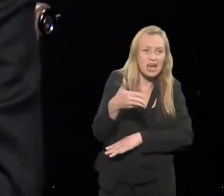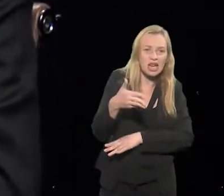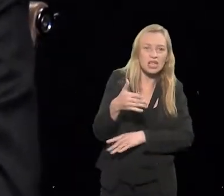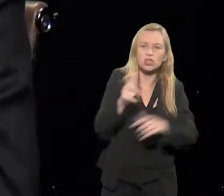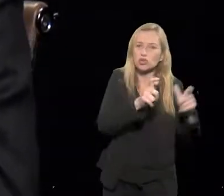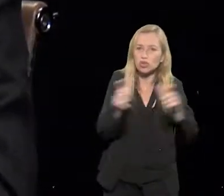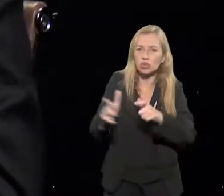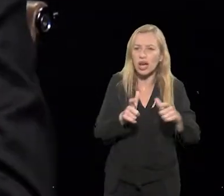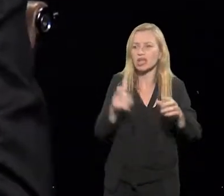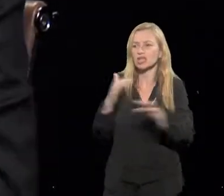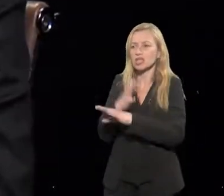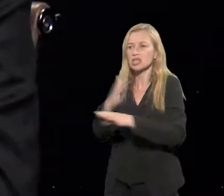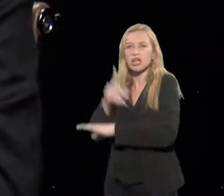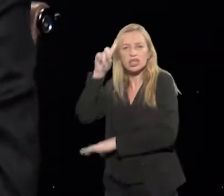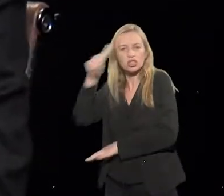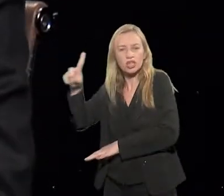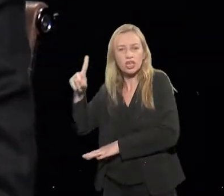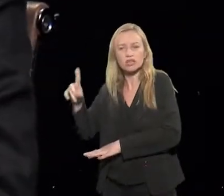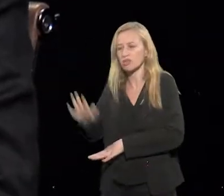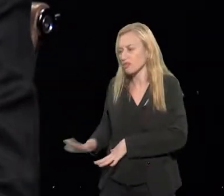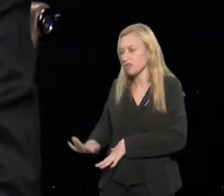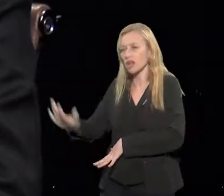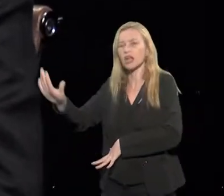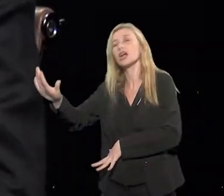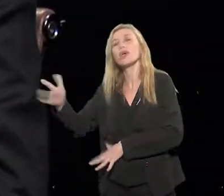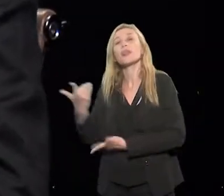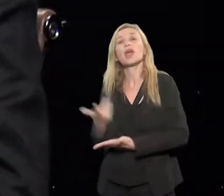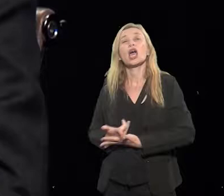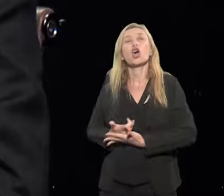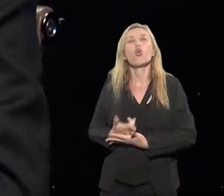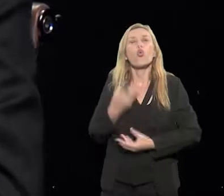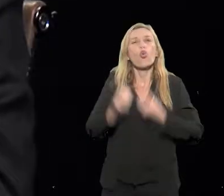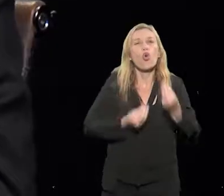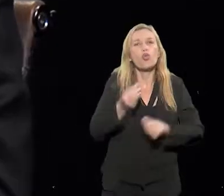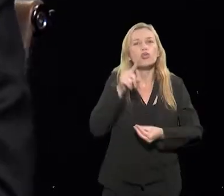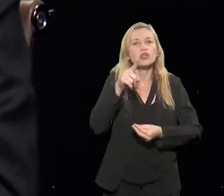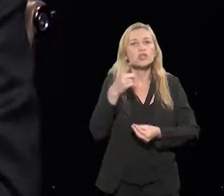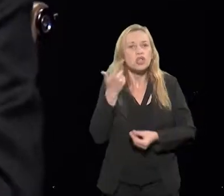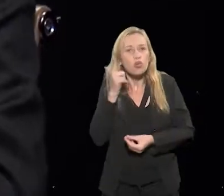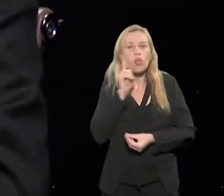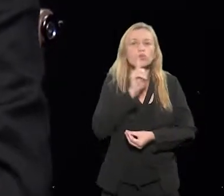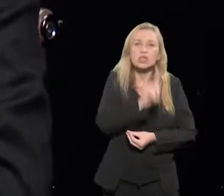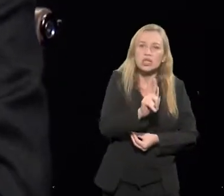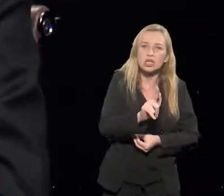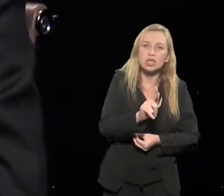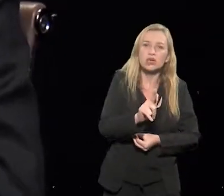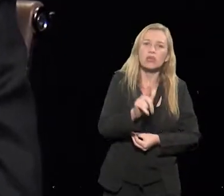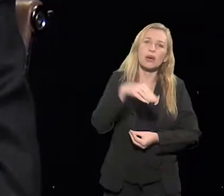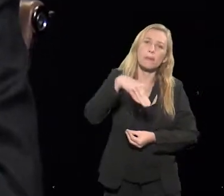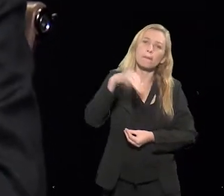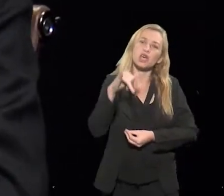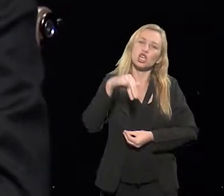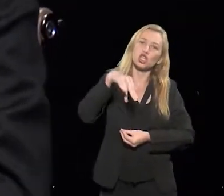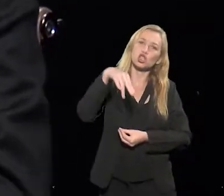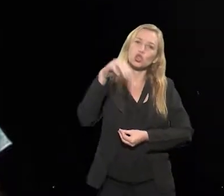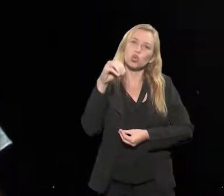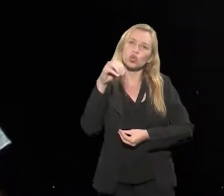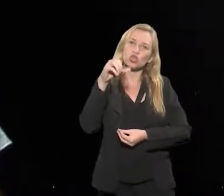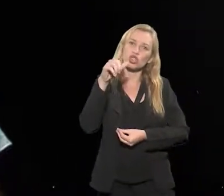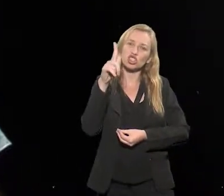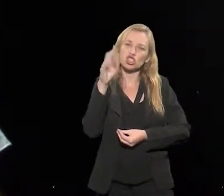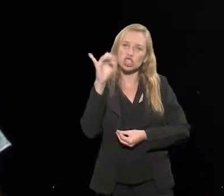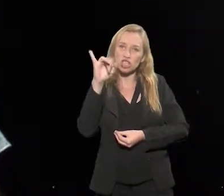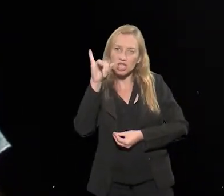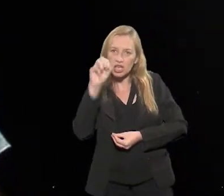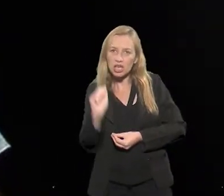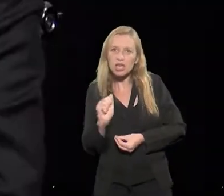no ambiente da Cidade de Deus, no ambiente da favela, como você combateu a misoginia, como você